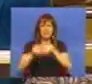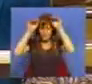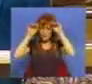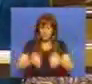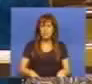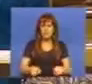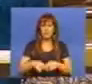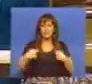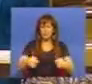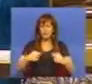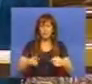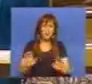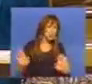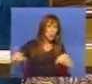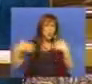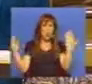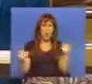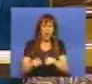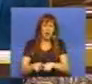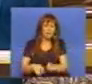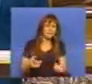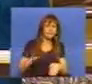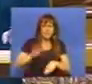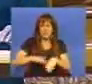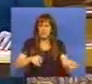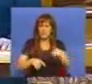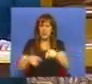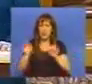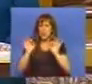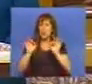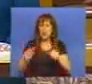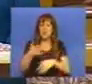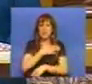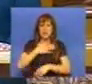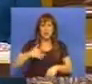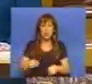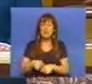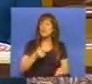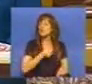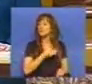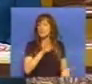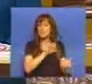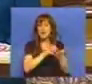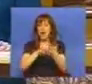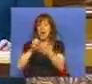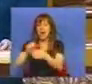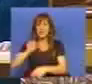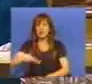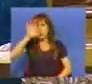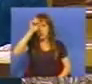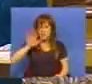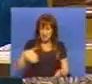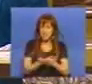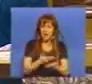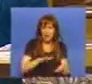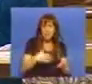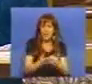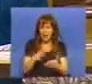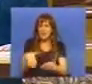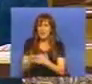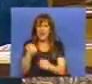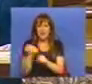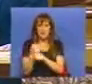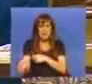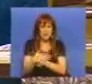redução de custos a qualquer custo e à custa dos cuidados de saúde são as marcas que o Governo vem deixando no Serviço